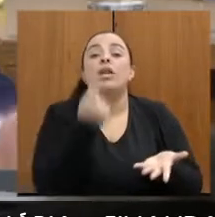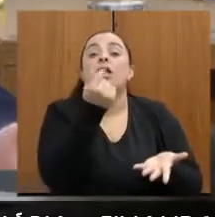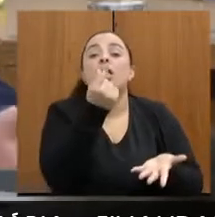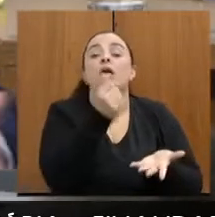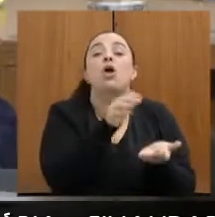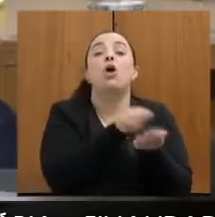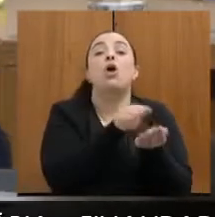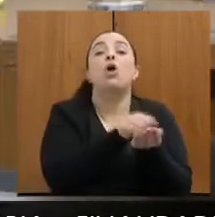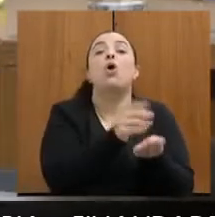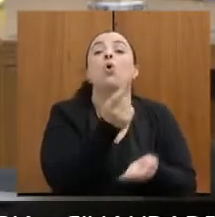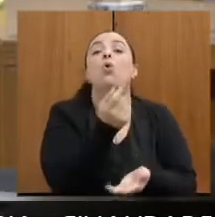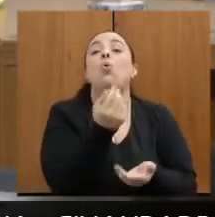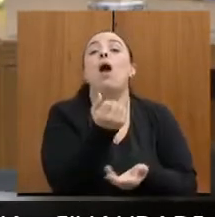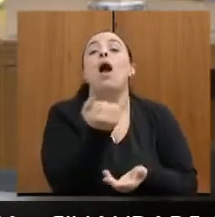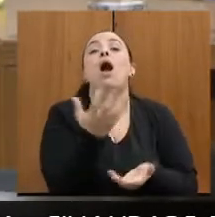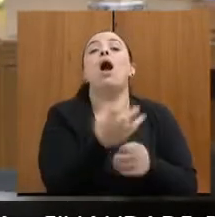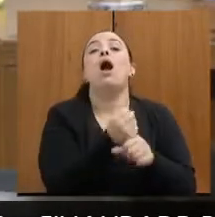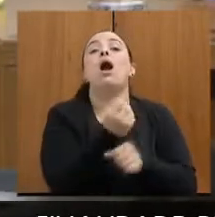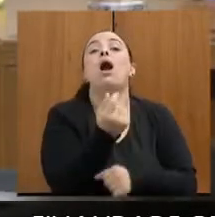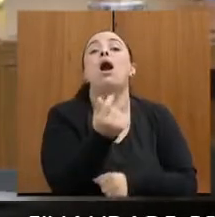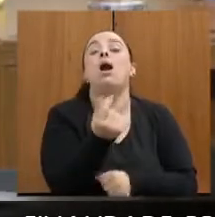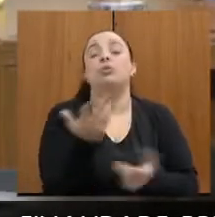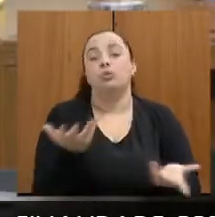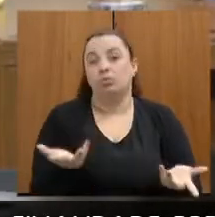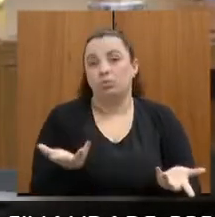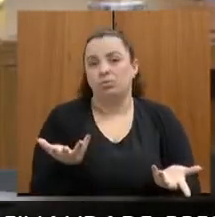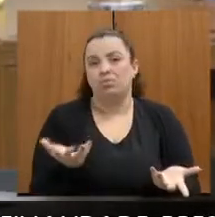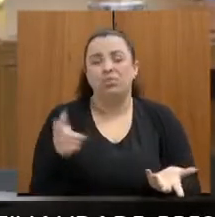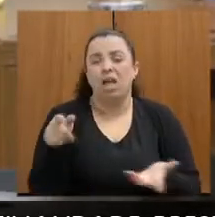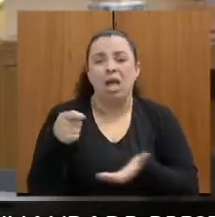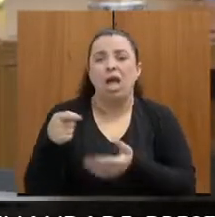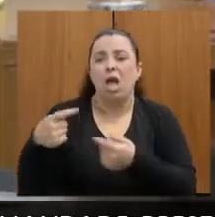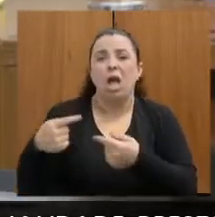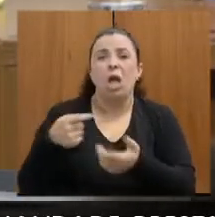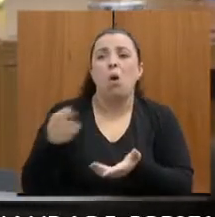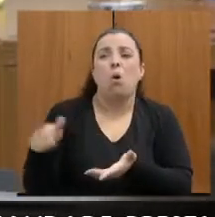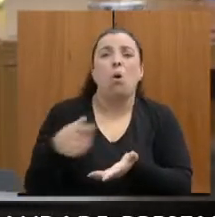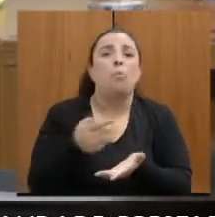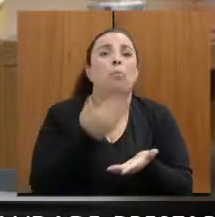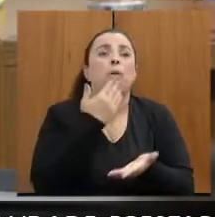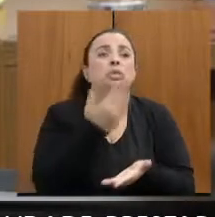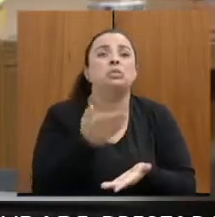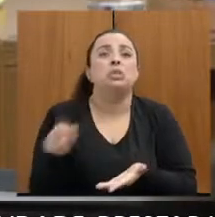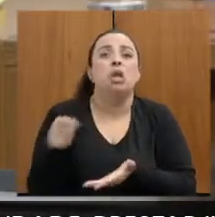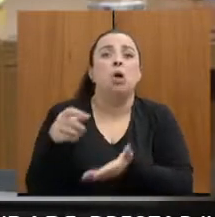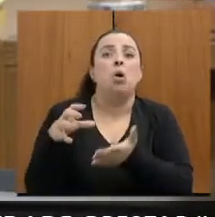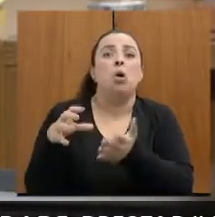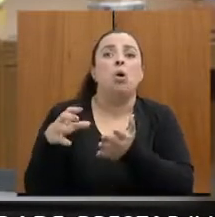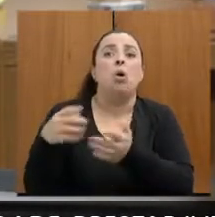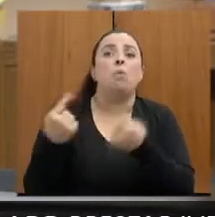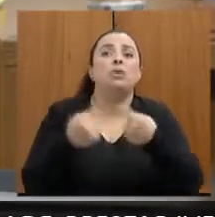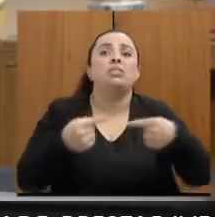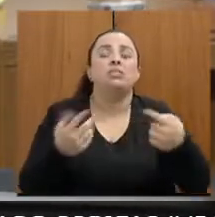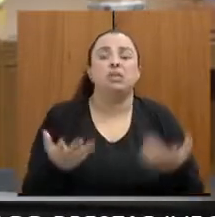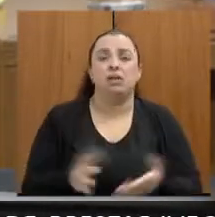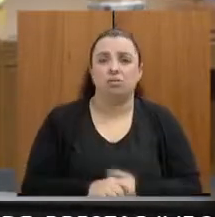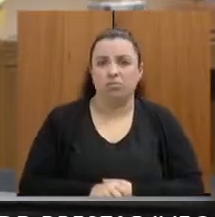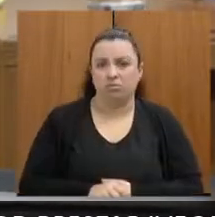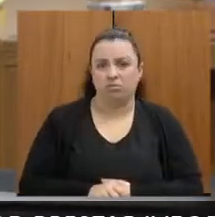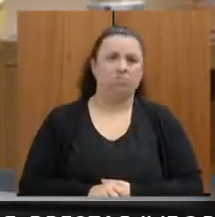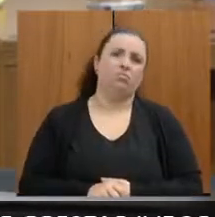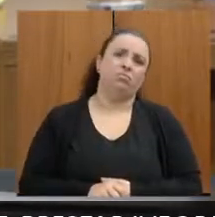Sato que inclusive tem recursos os cursos fruto de uma gestão eu volto a repetir